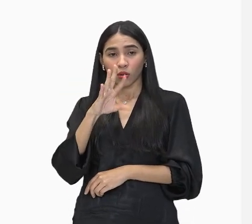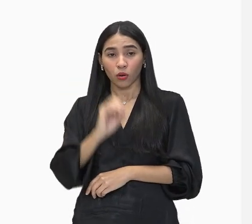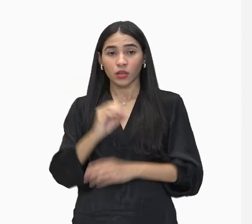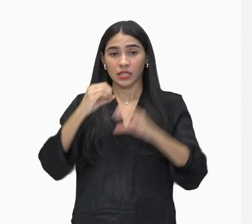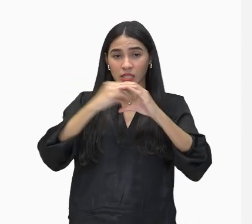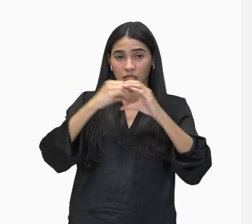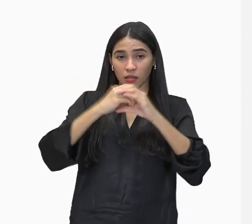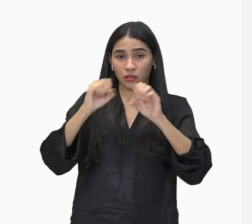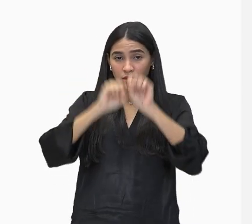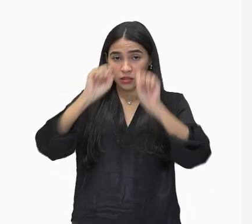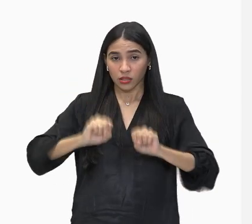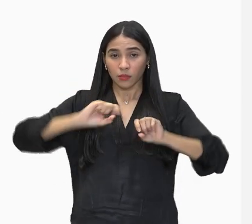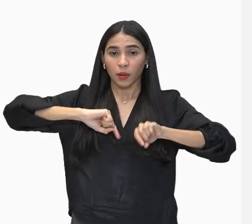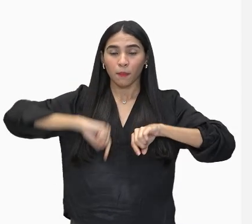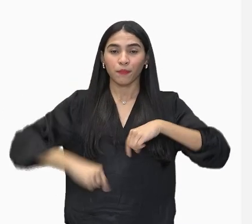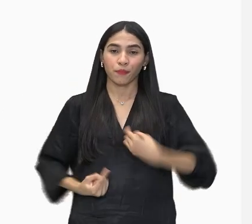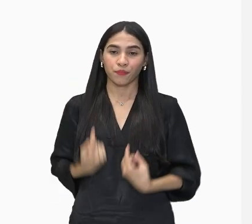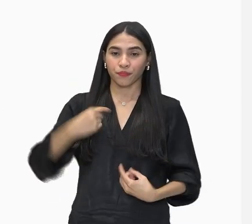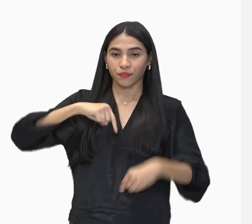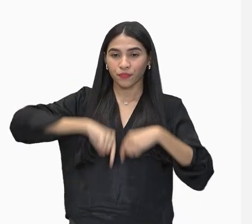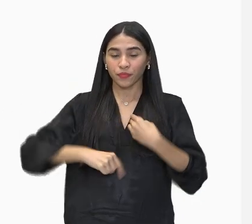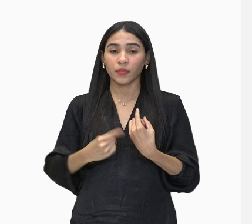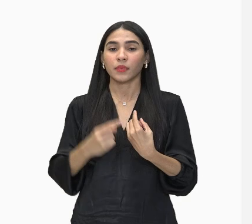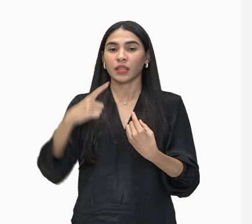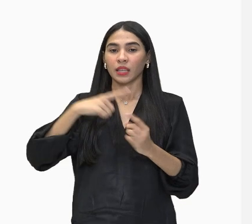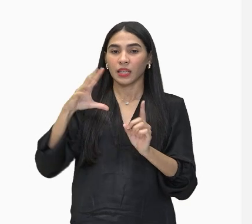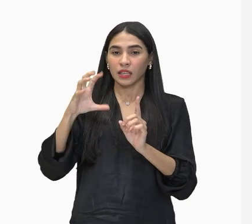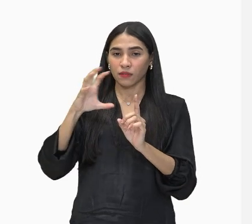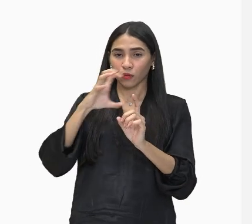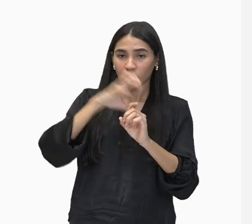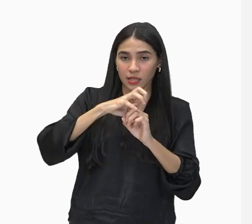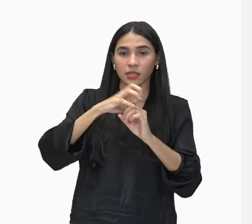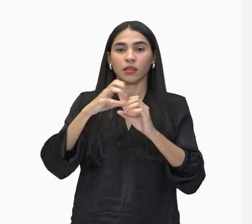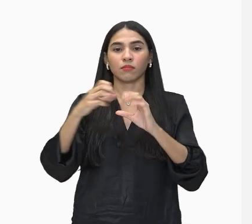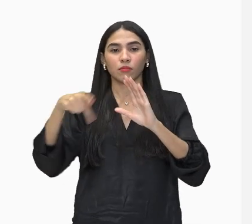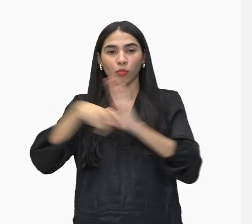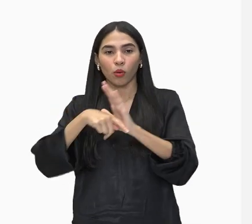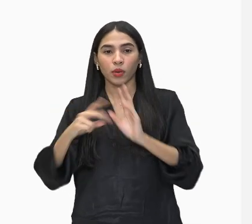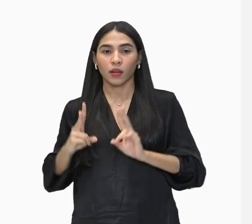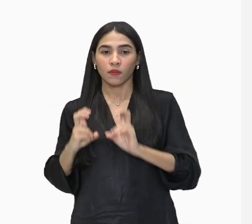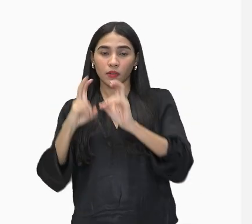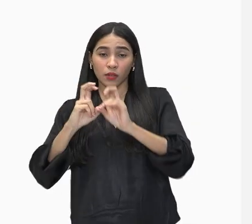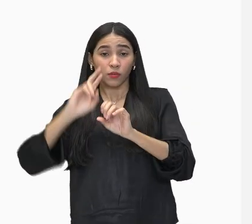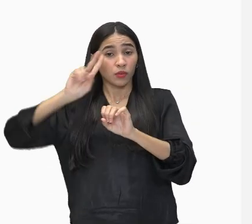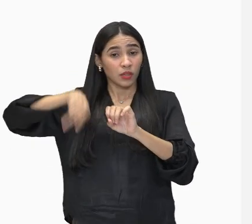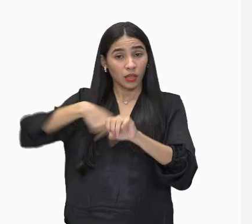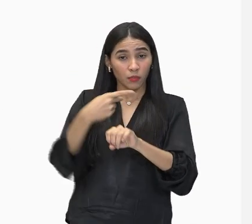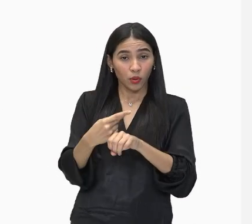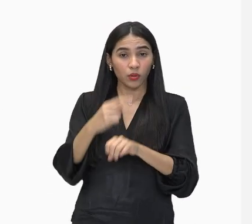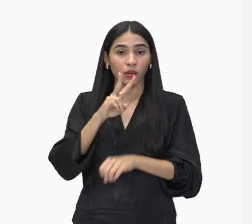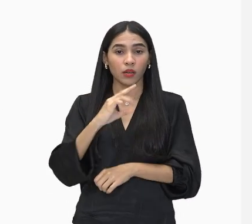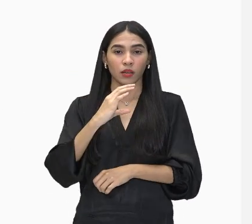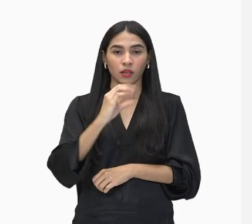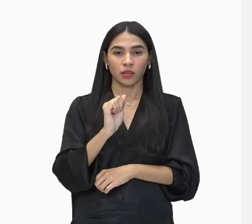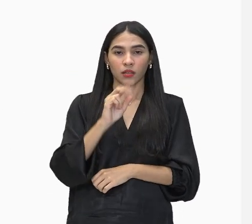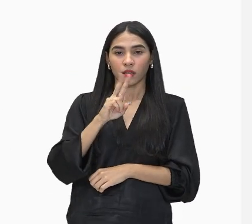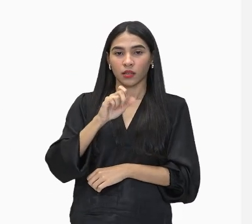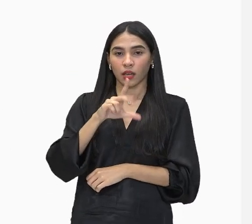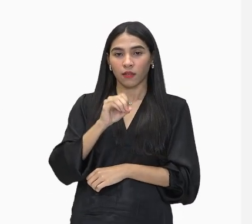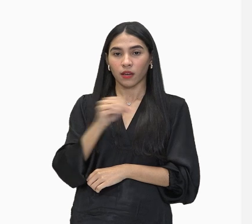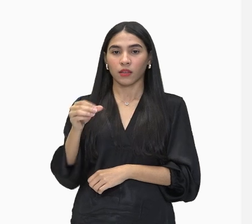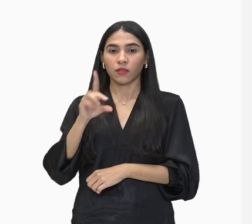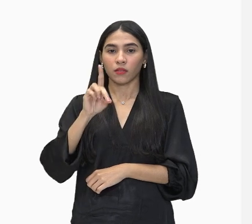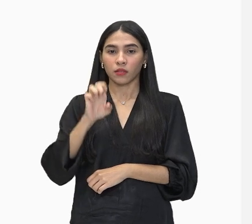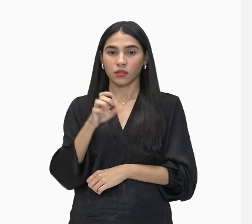de sistema imunológico, são infectadas pelo vírus e, de modo similar ao cavalo de Troia da mitologia